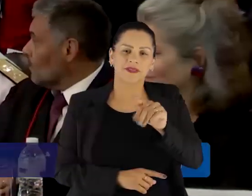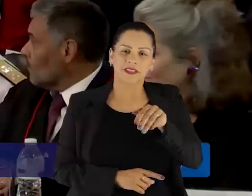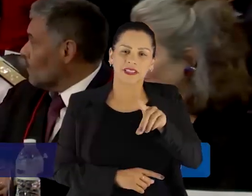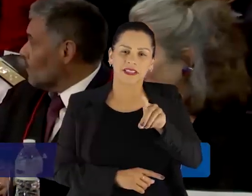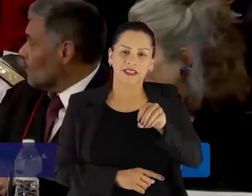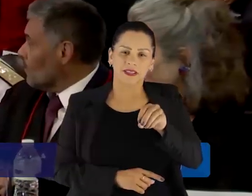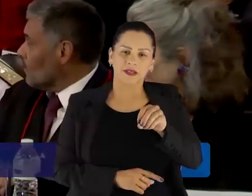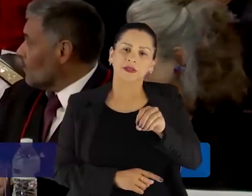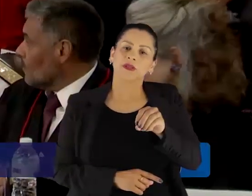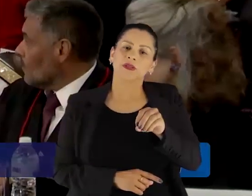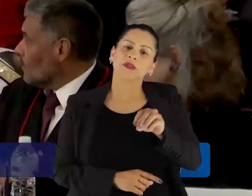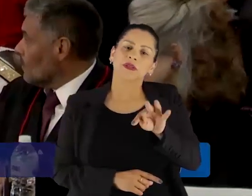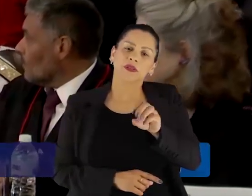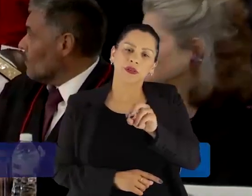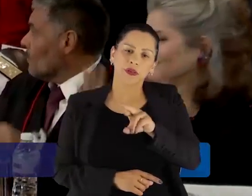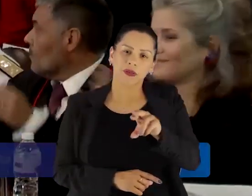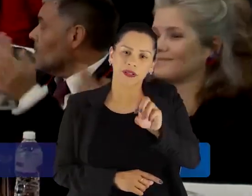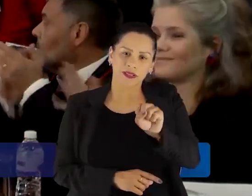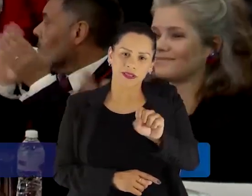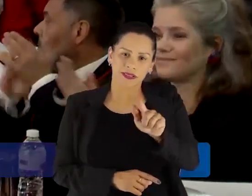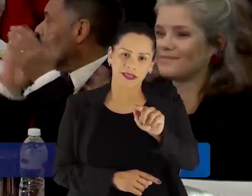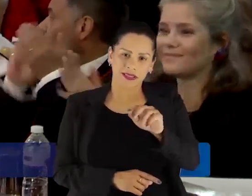Torres Garcia